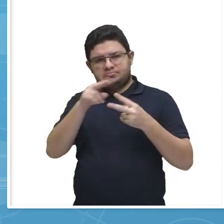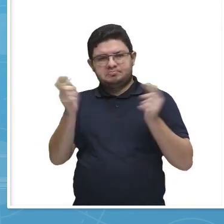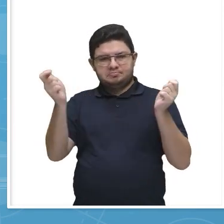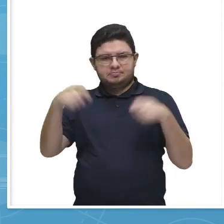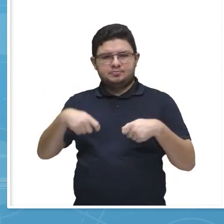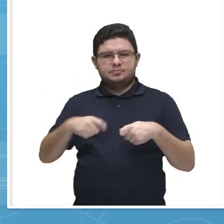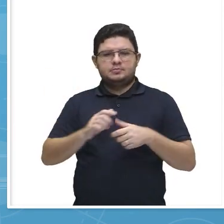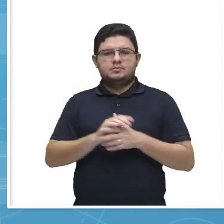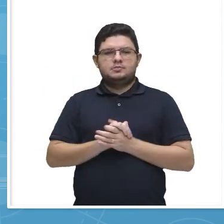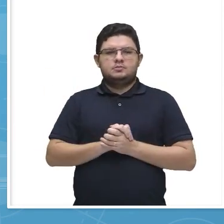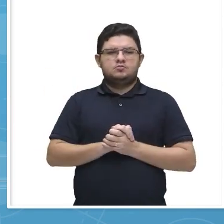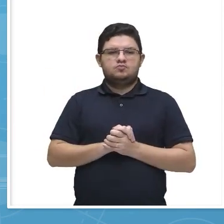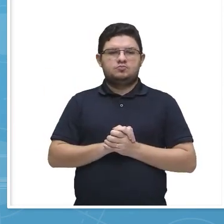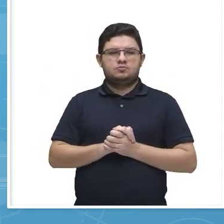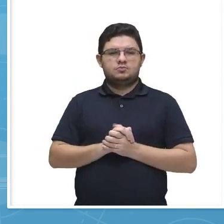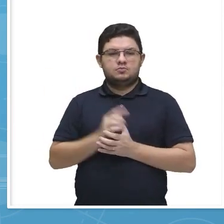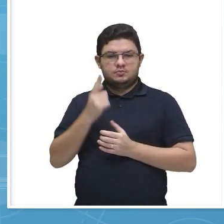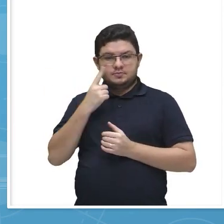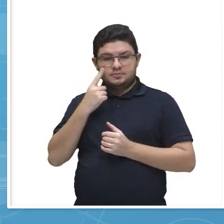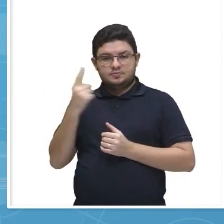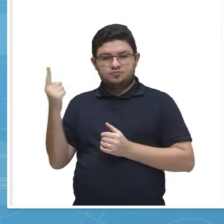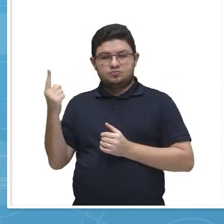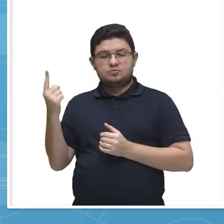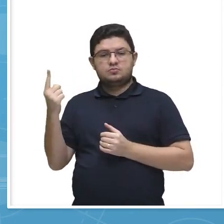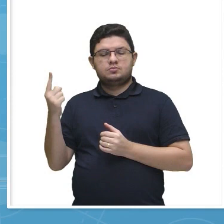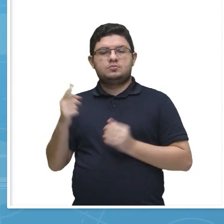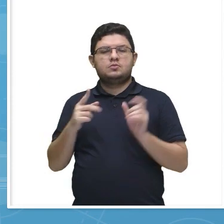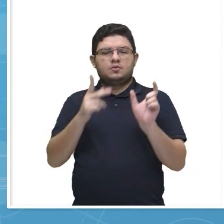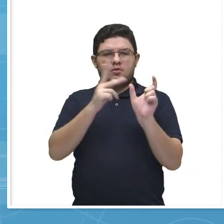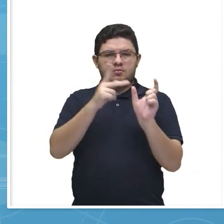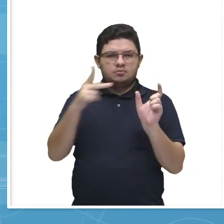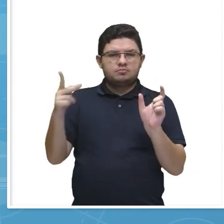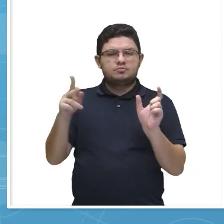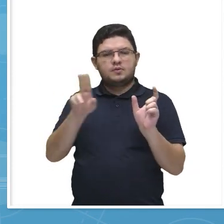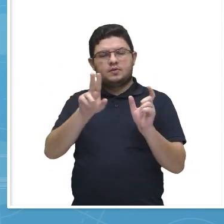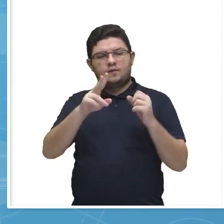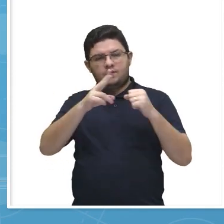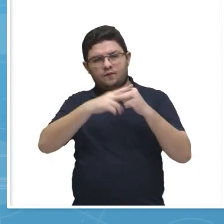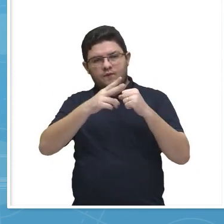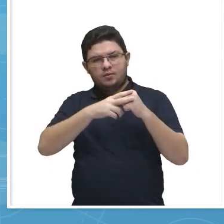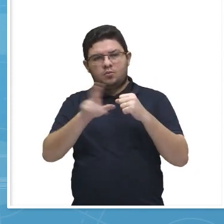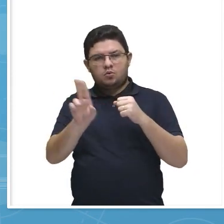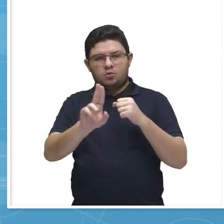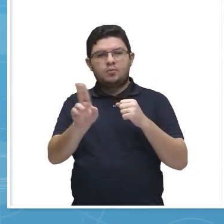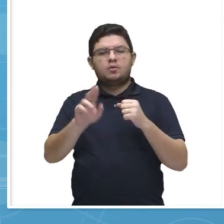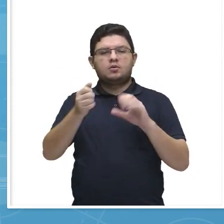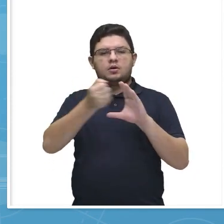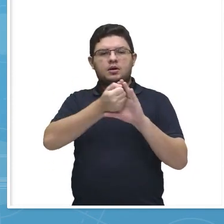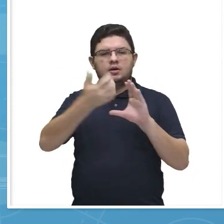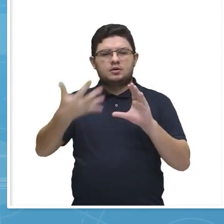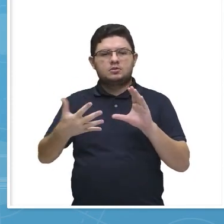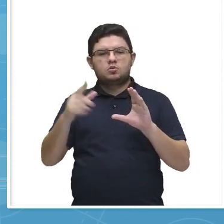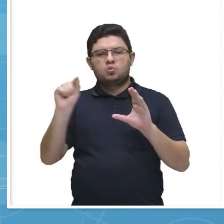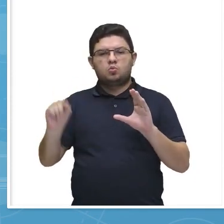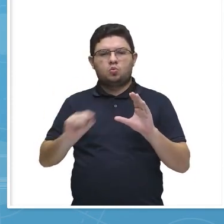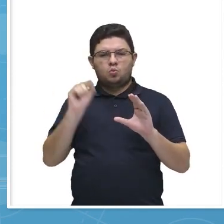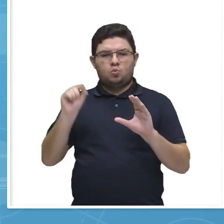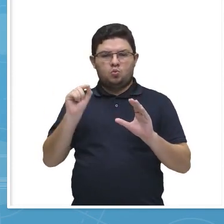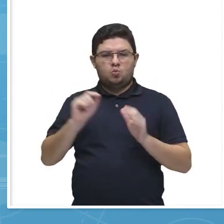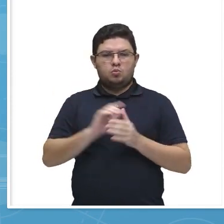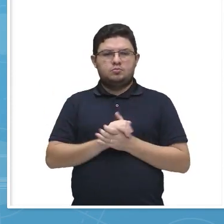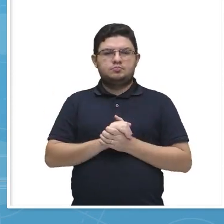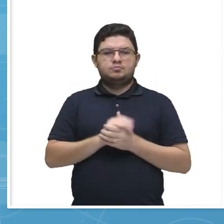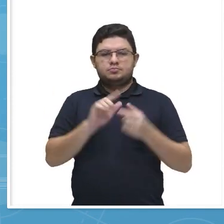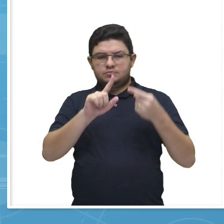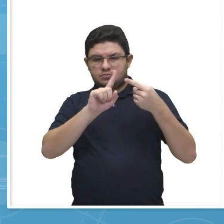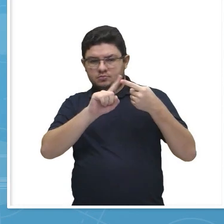um nome. Olha só, o predicado verbo nominal apresenta as seguintes características. Ele pode possuir dois núcleos,